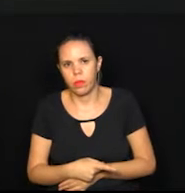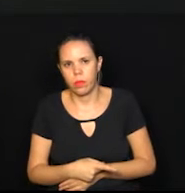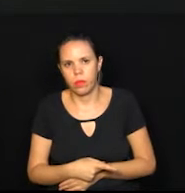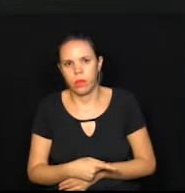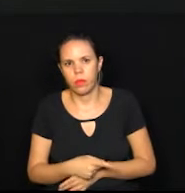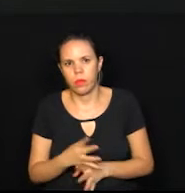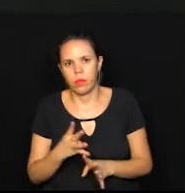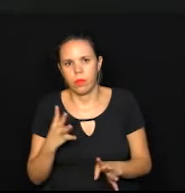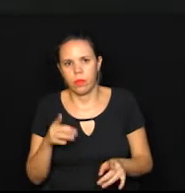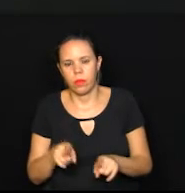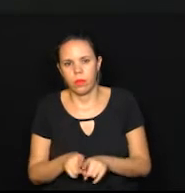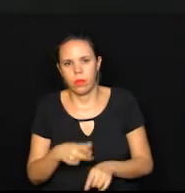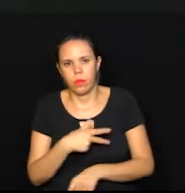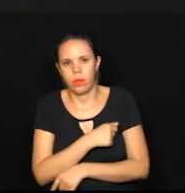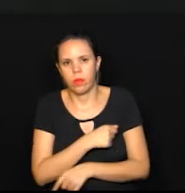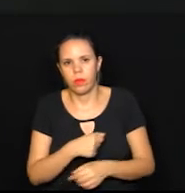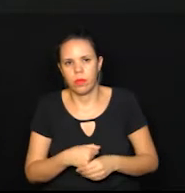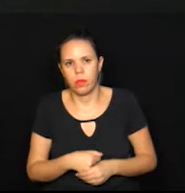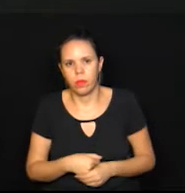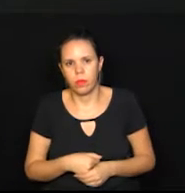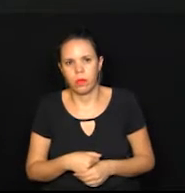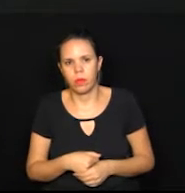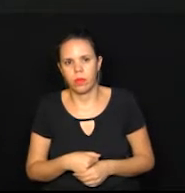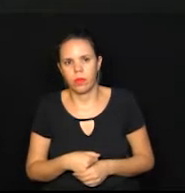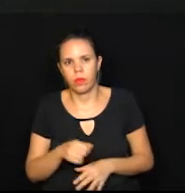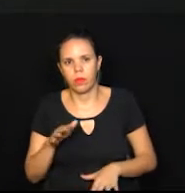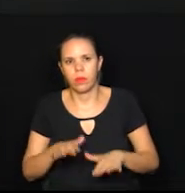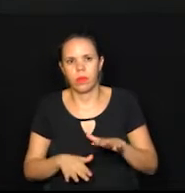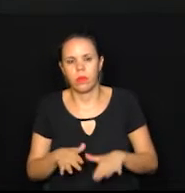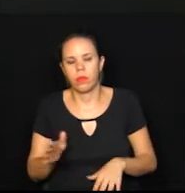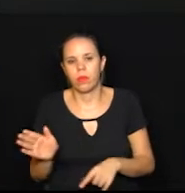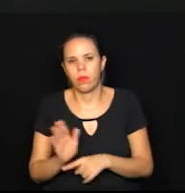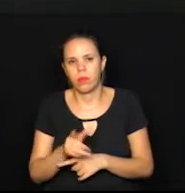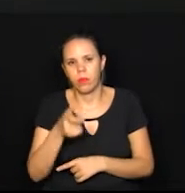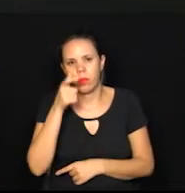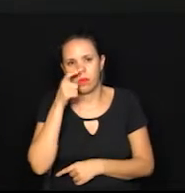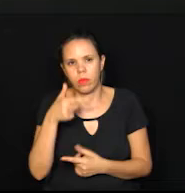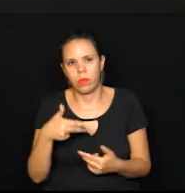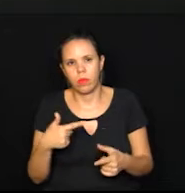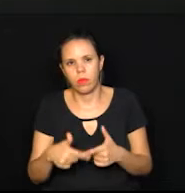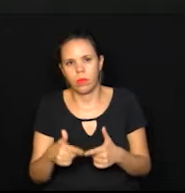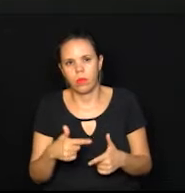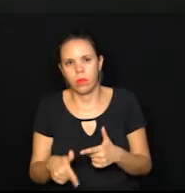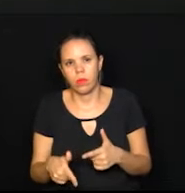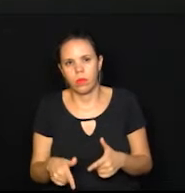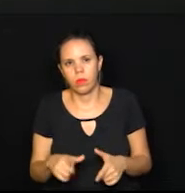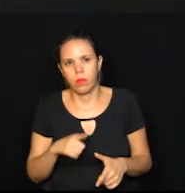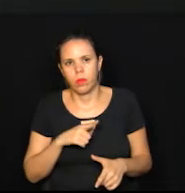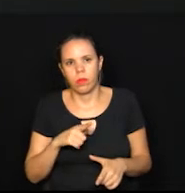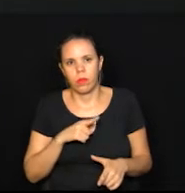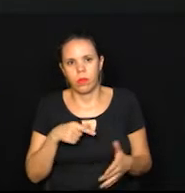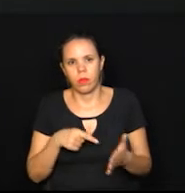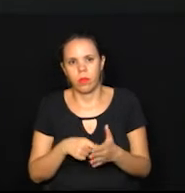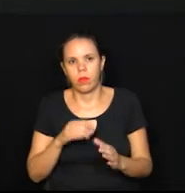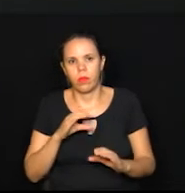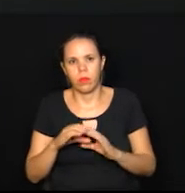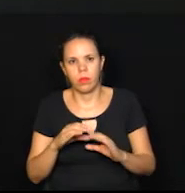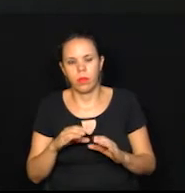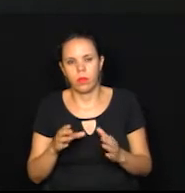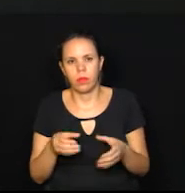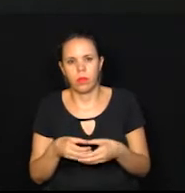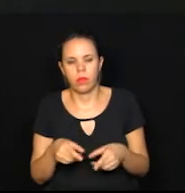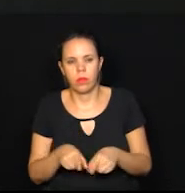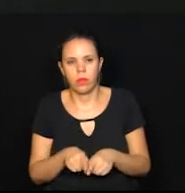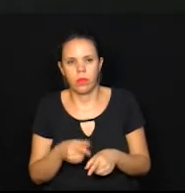fila da vacina e vê, ou às vezes ele filma esse tipo de coisa. Então ele vai ter esse canal de denúncia e essa comissão